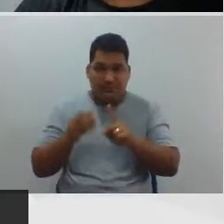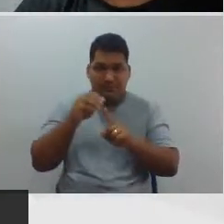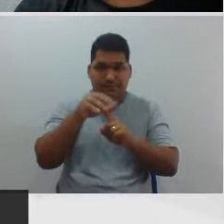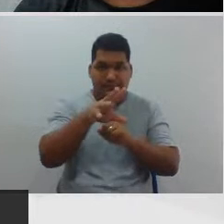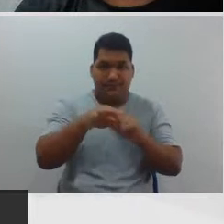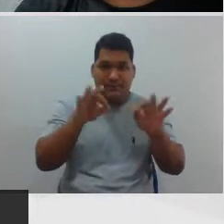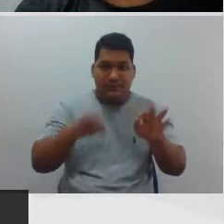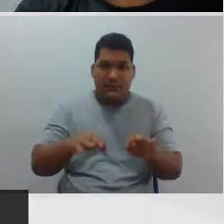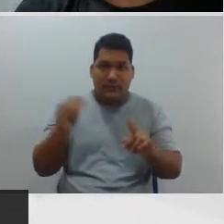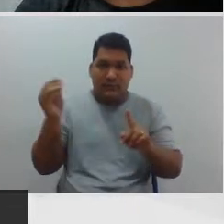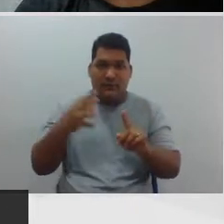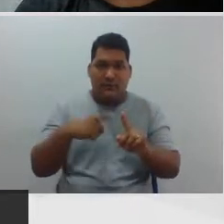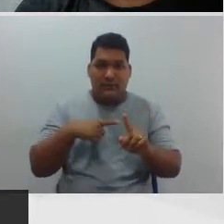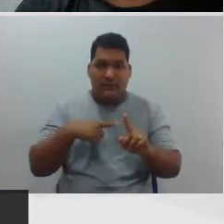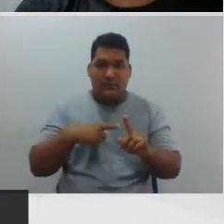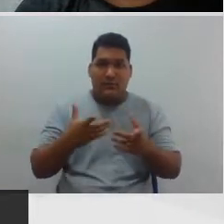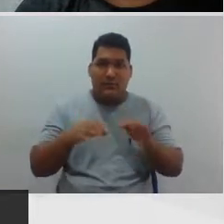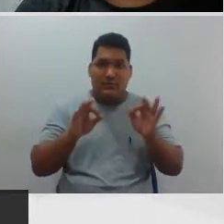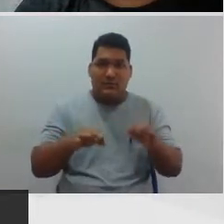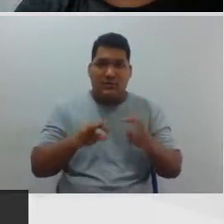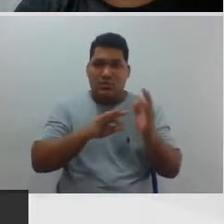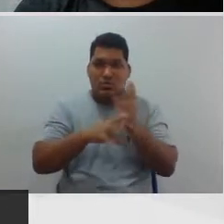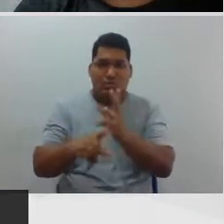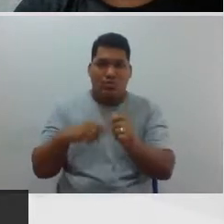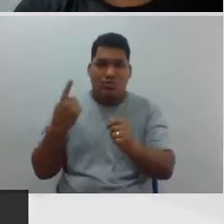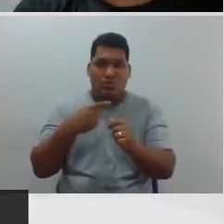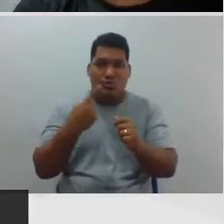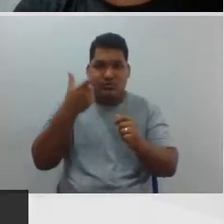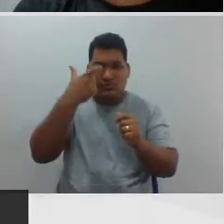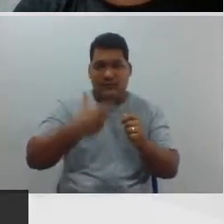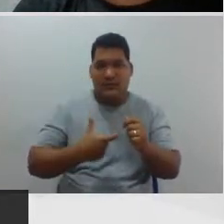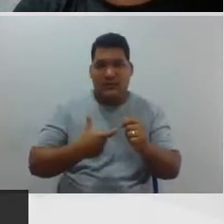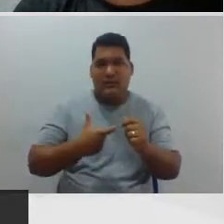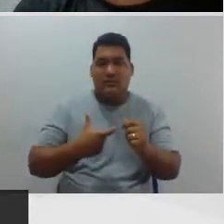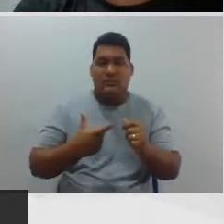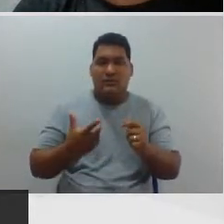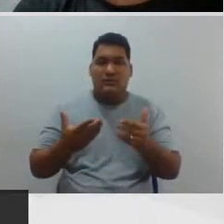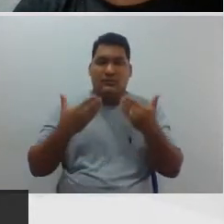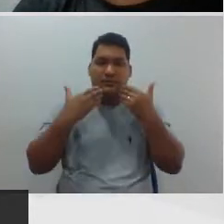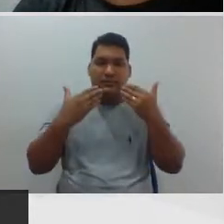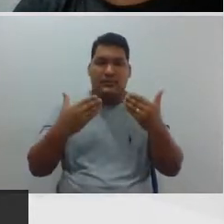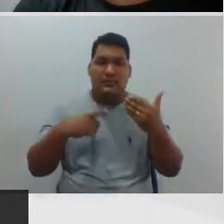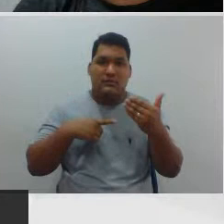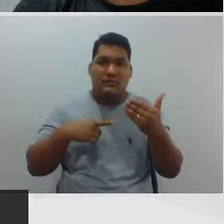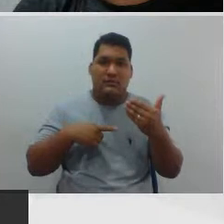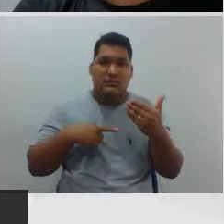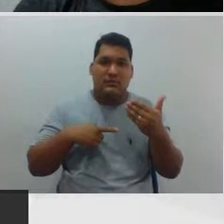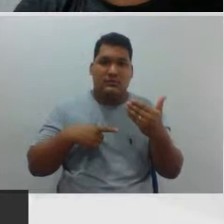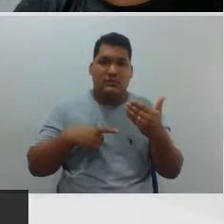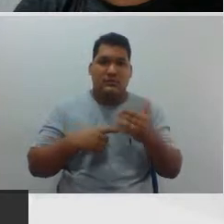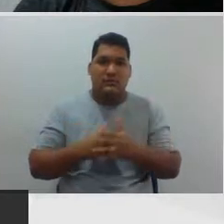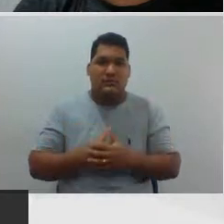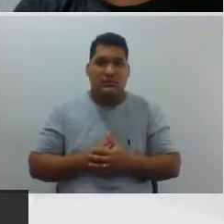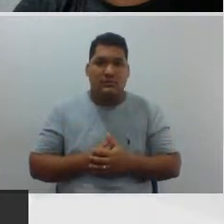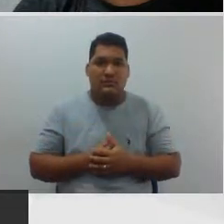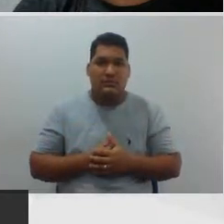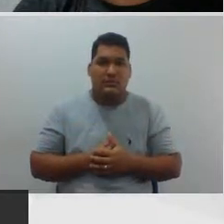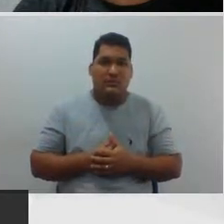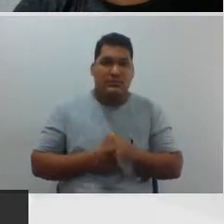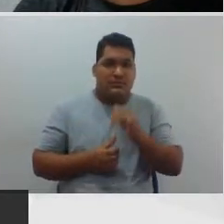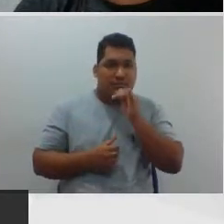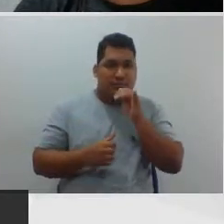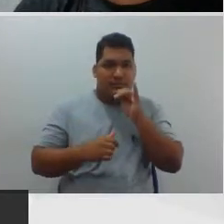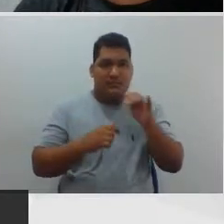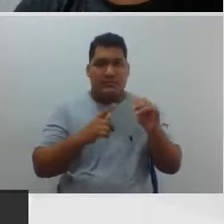tudo que você faz, né, mesmo que os termos, né, de confidencialidade de dados ou de uso de dados,